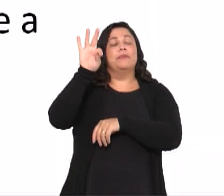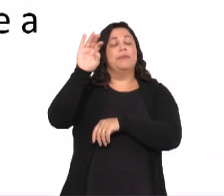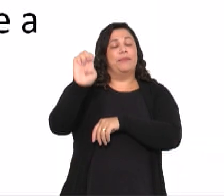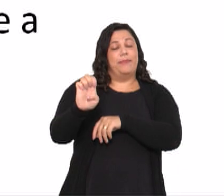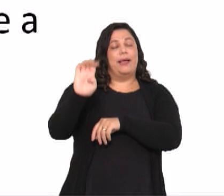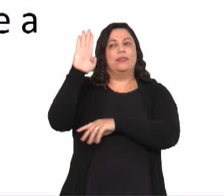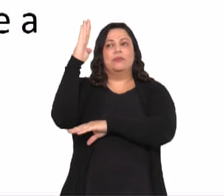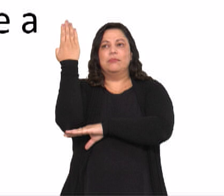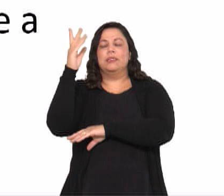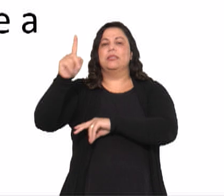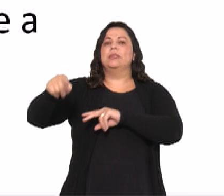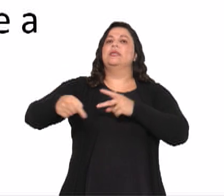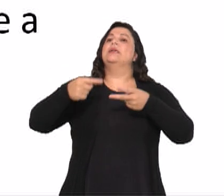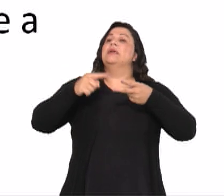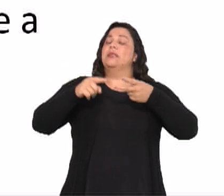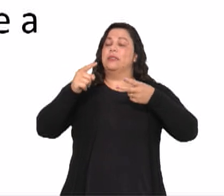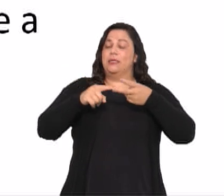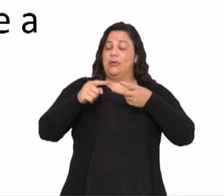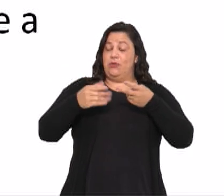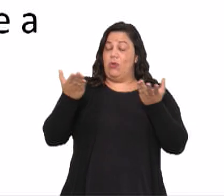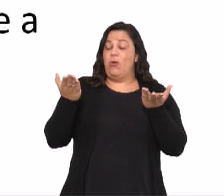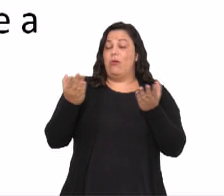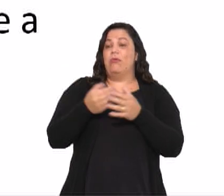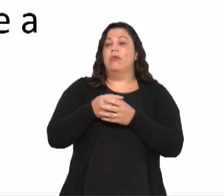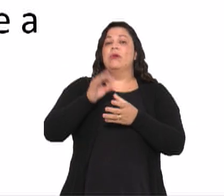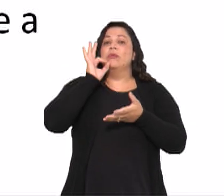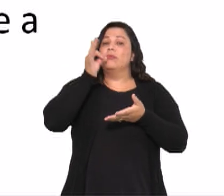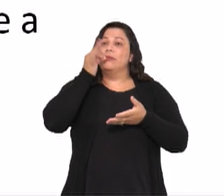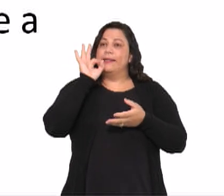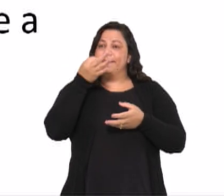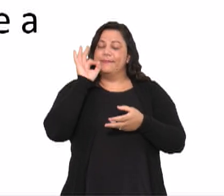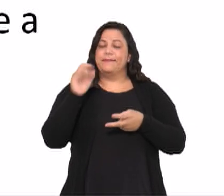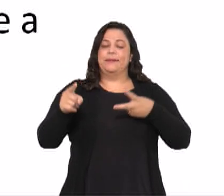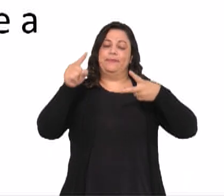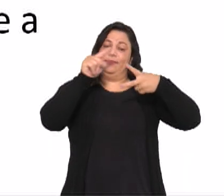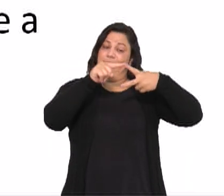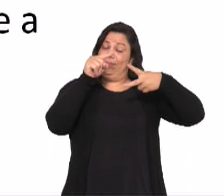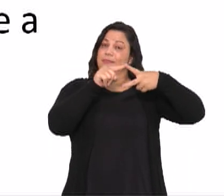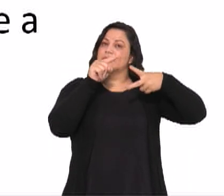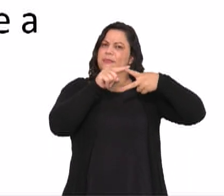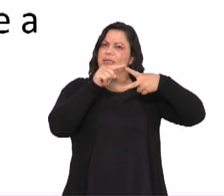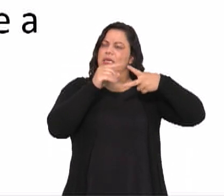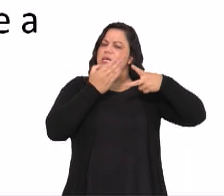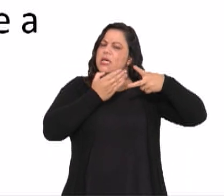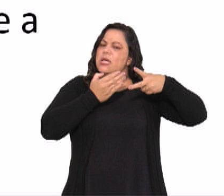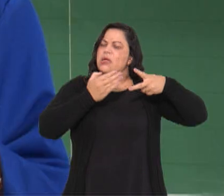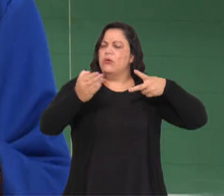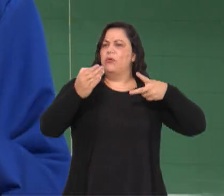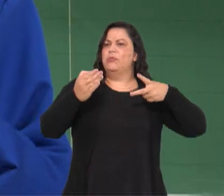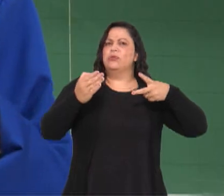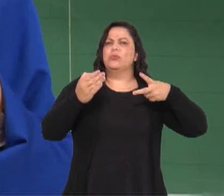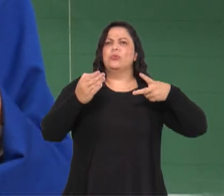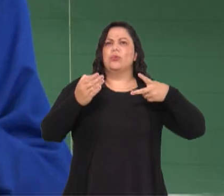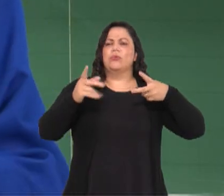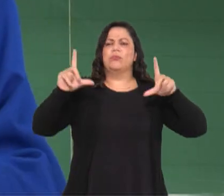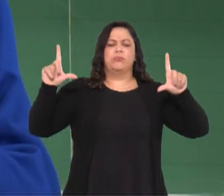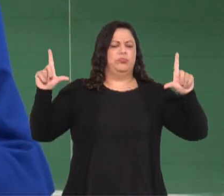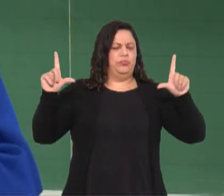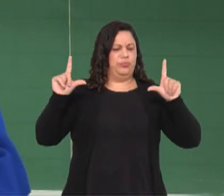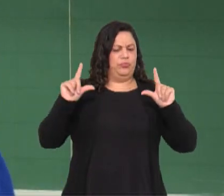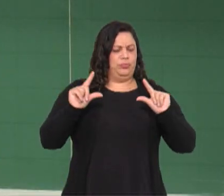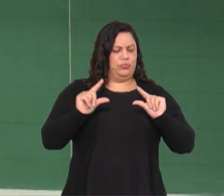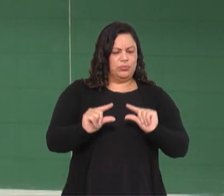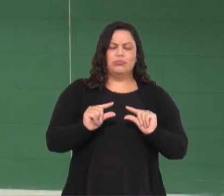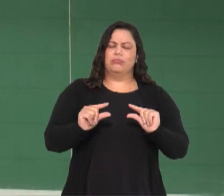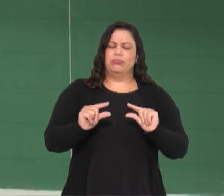café. Então veja que a erva mate e a madeira, ela então começou aí a diminuir a sua exploração e ser substituída